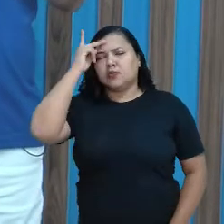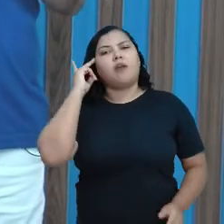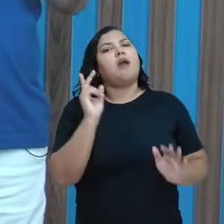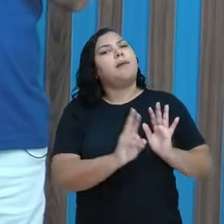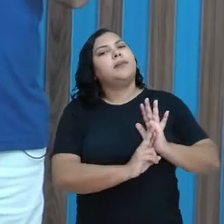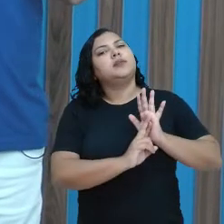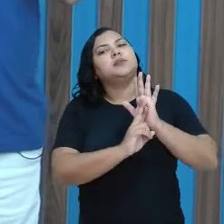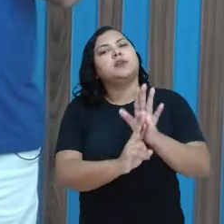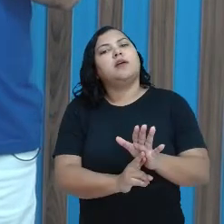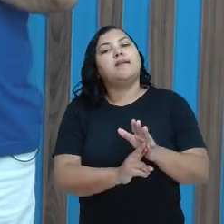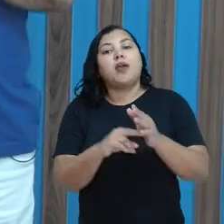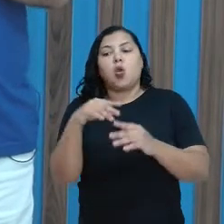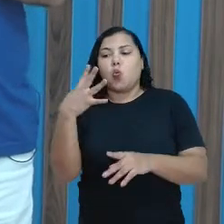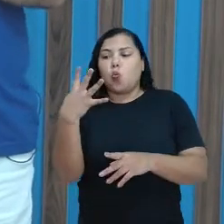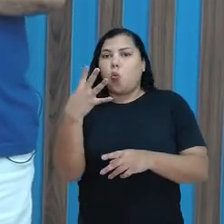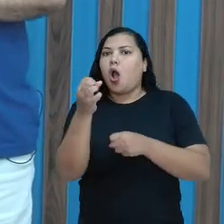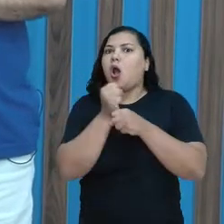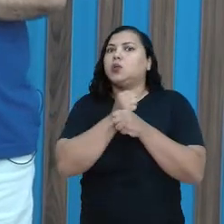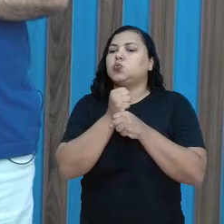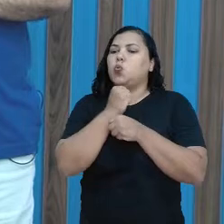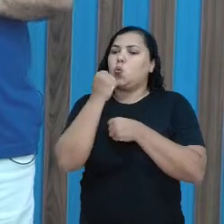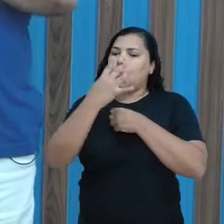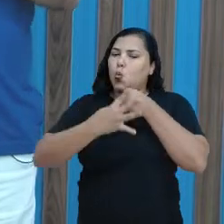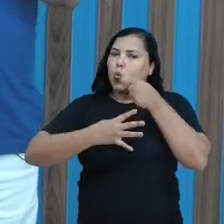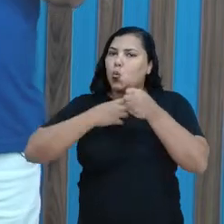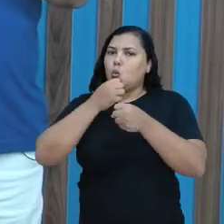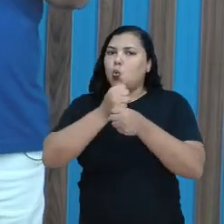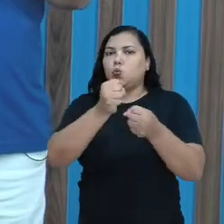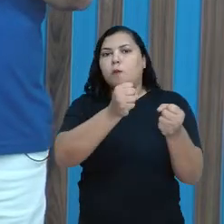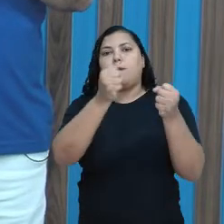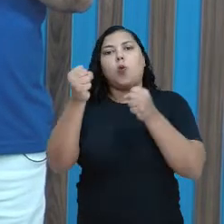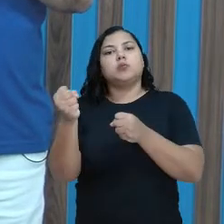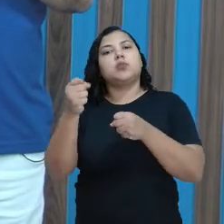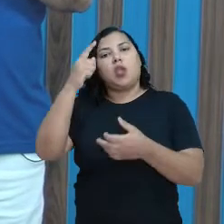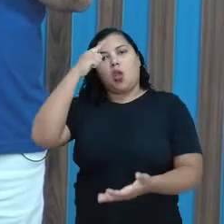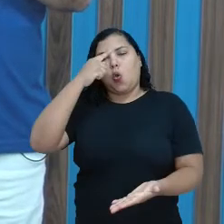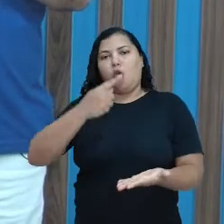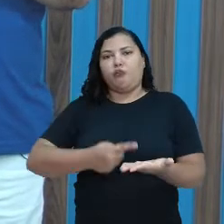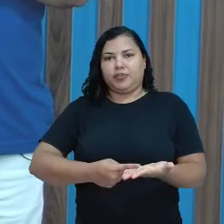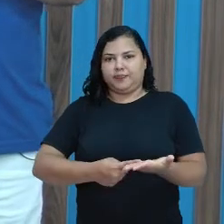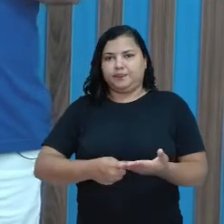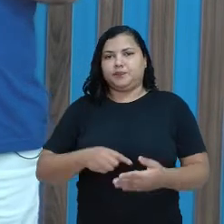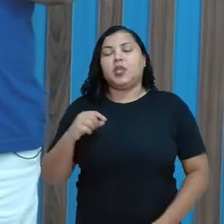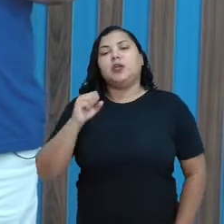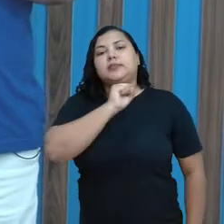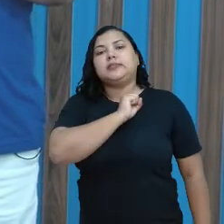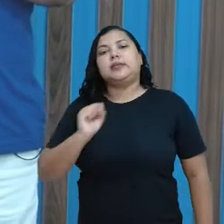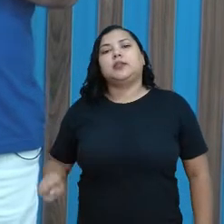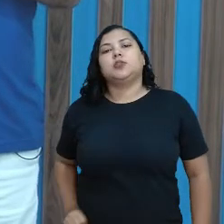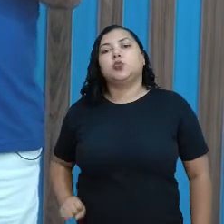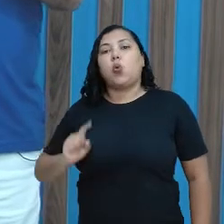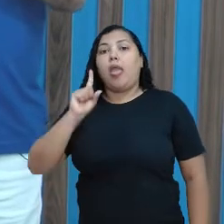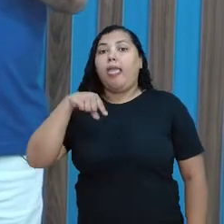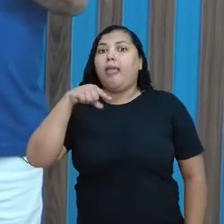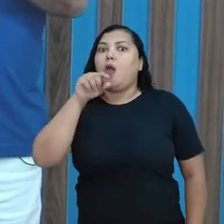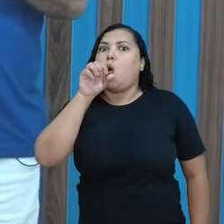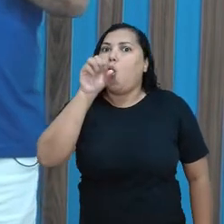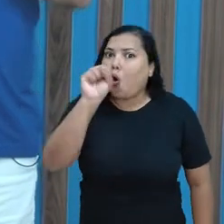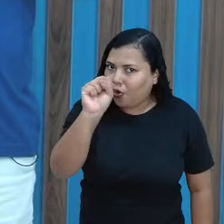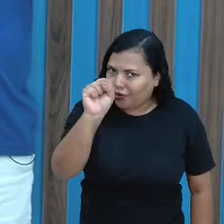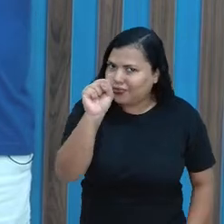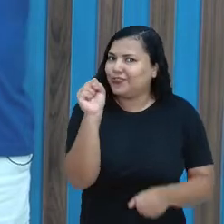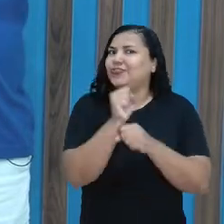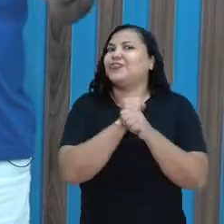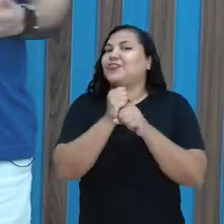vão passar 4 anos no poder, governando. No caso dos senadores, o mandato é de 8 anos. Então é importante que